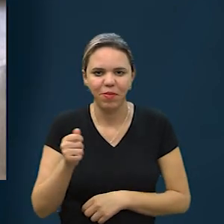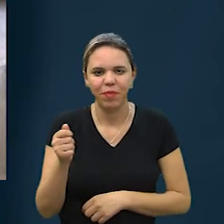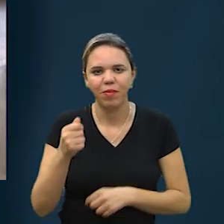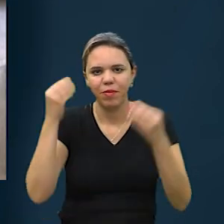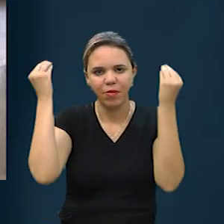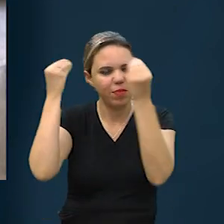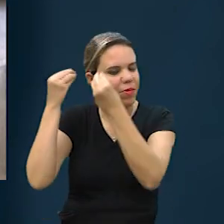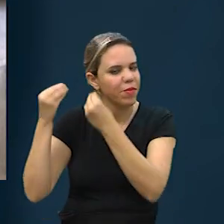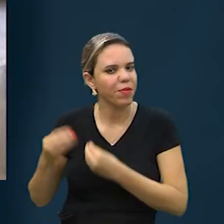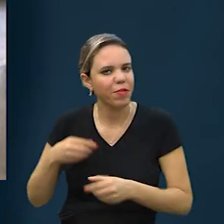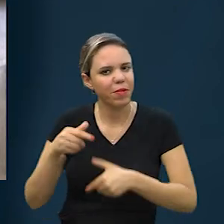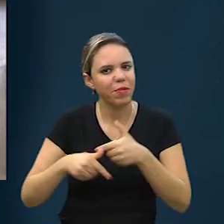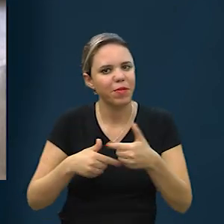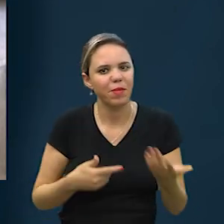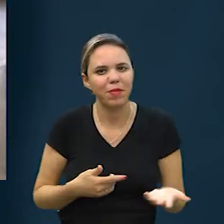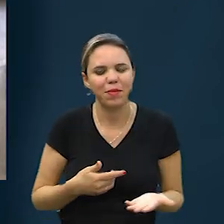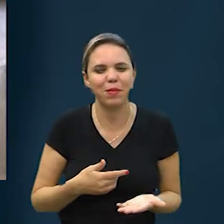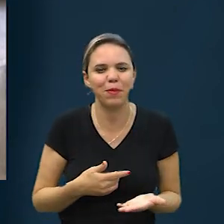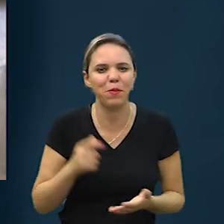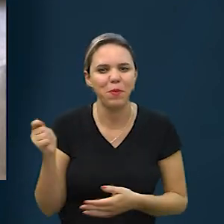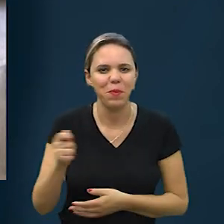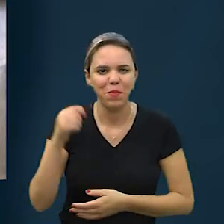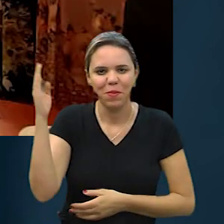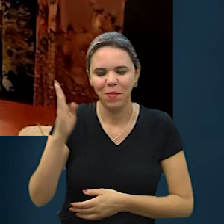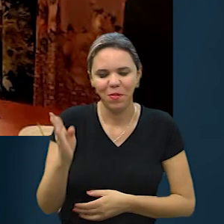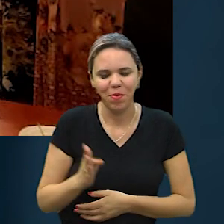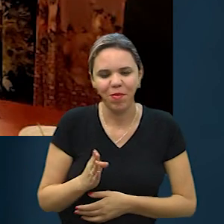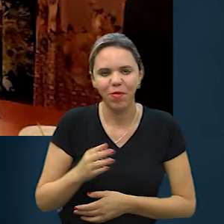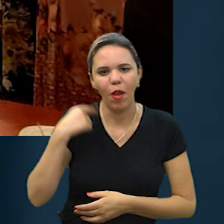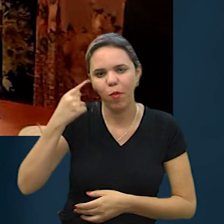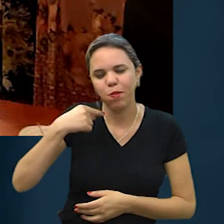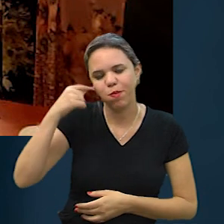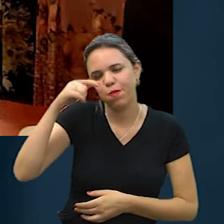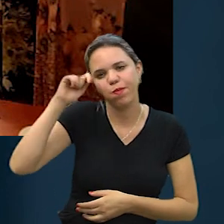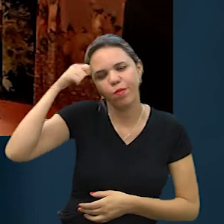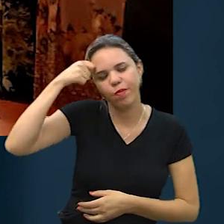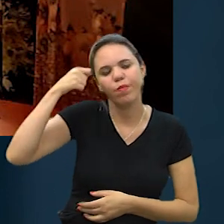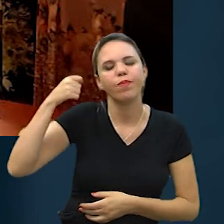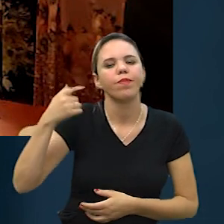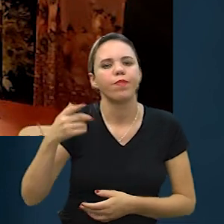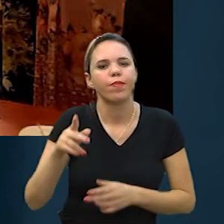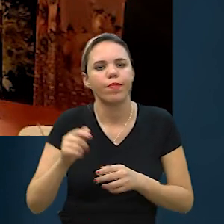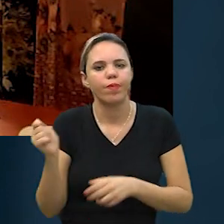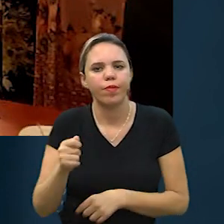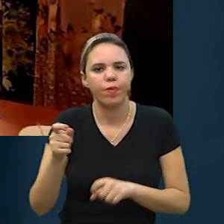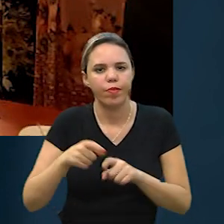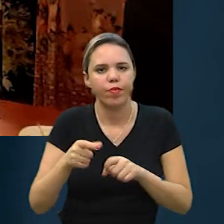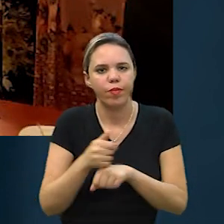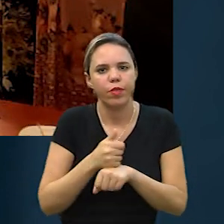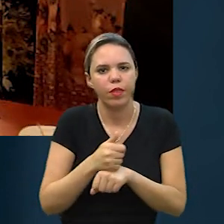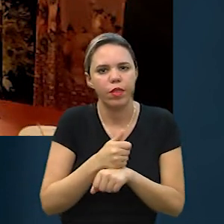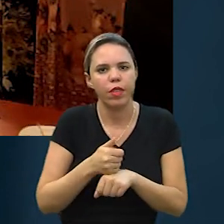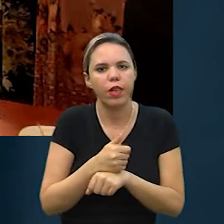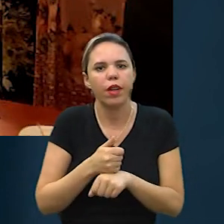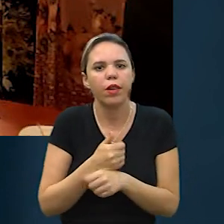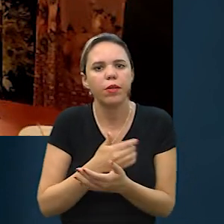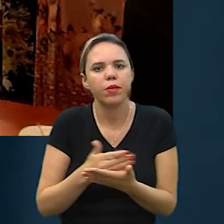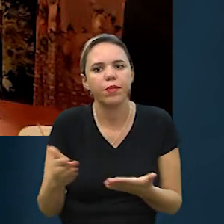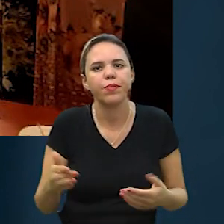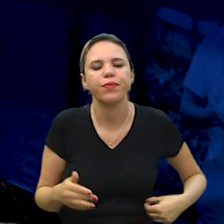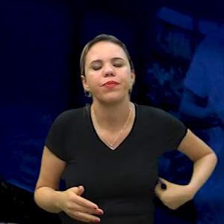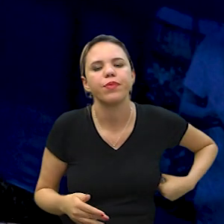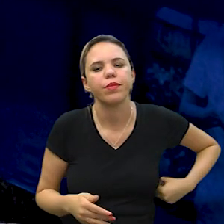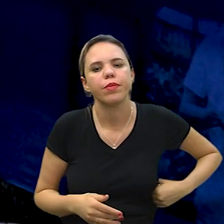Associação de Beleza, que trabalha com isso, Associação Nacional de Advogados Negros, Associação de Médicos, já está